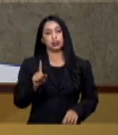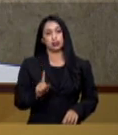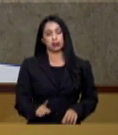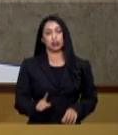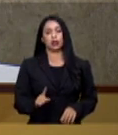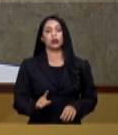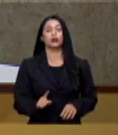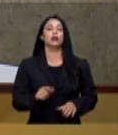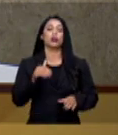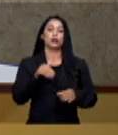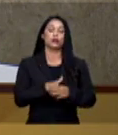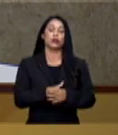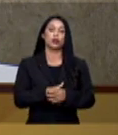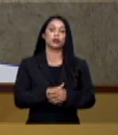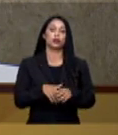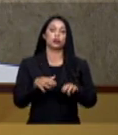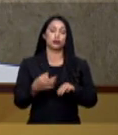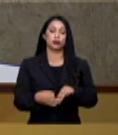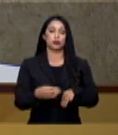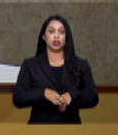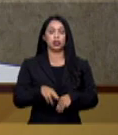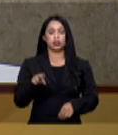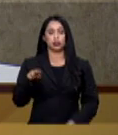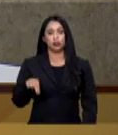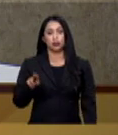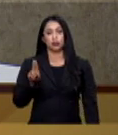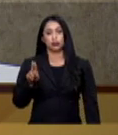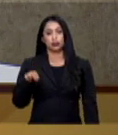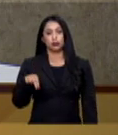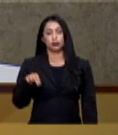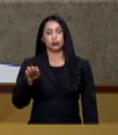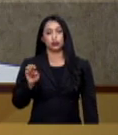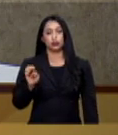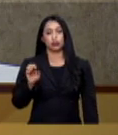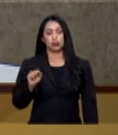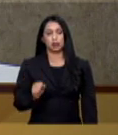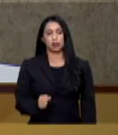Nunes Marques. Vencidos os ministros